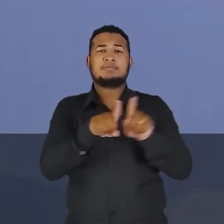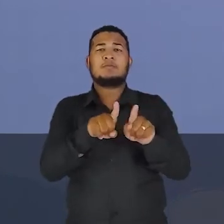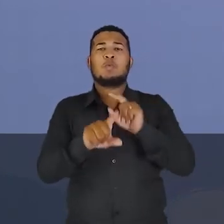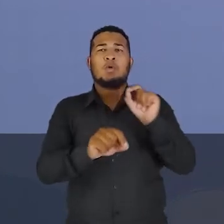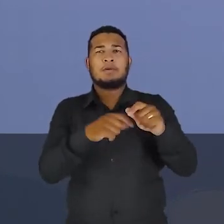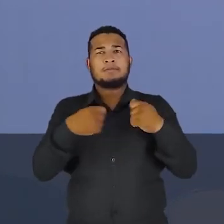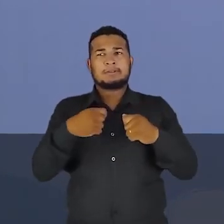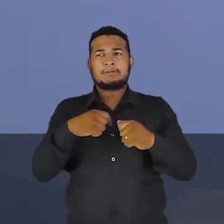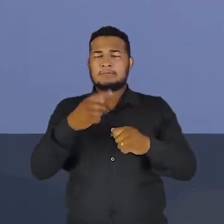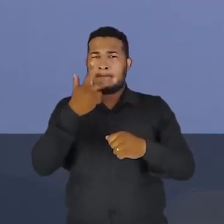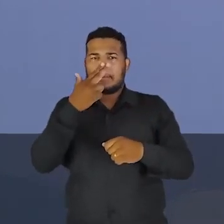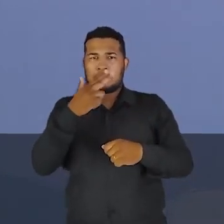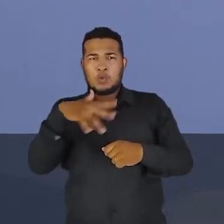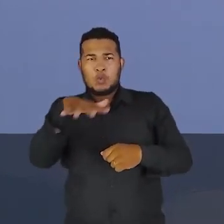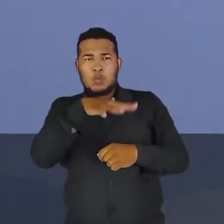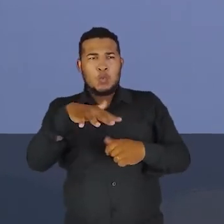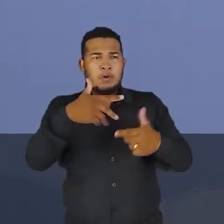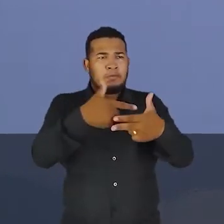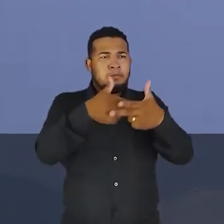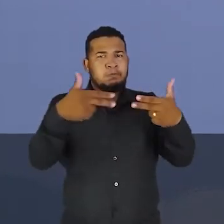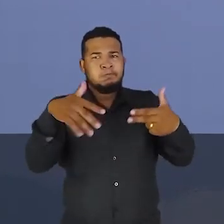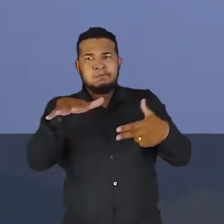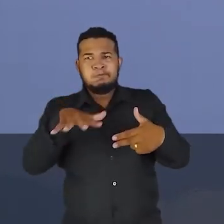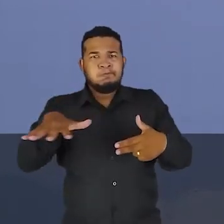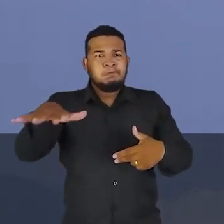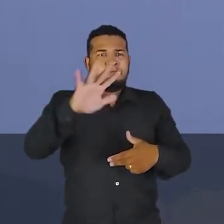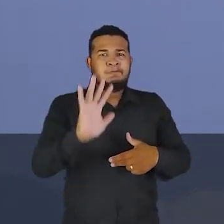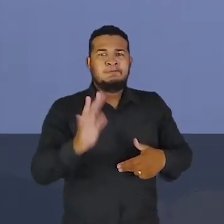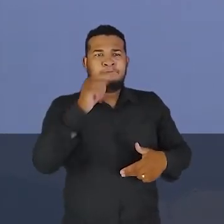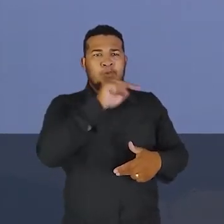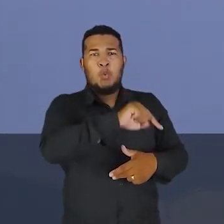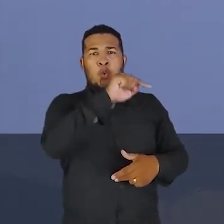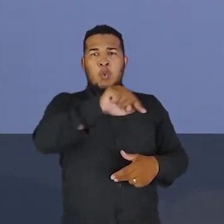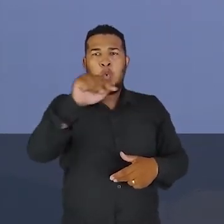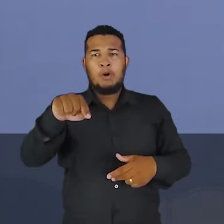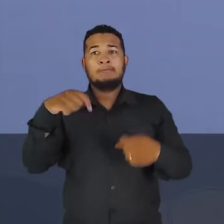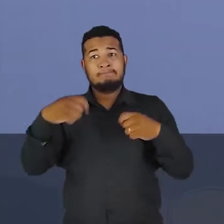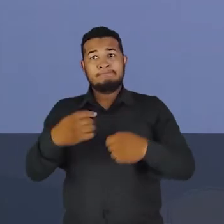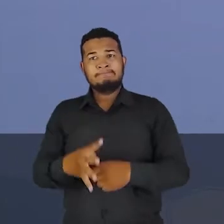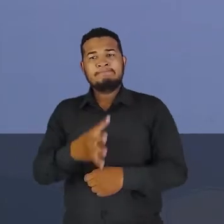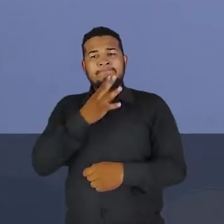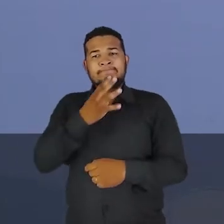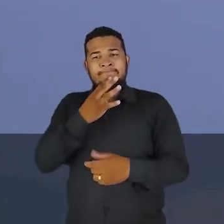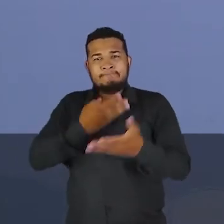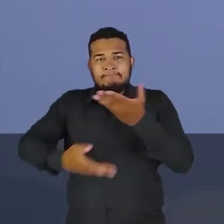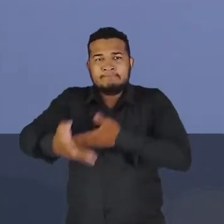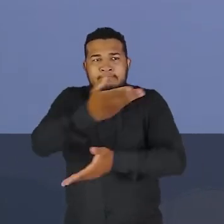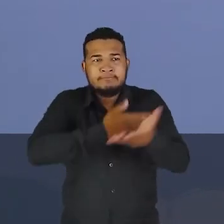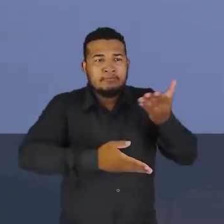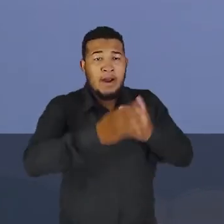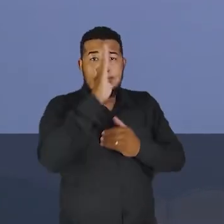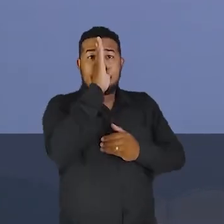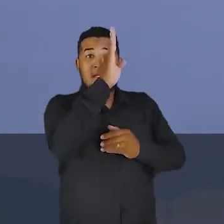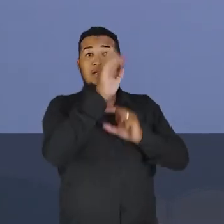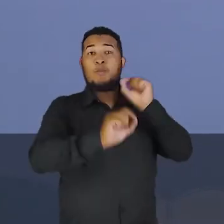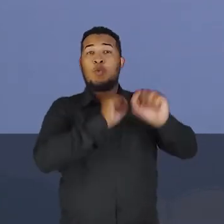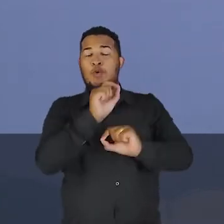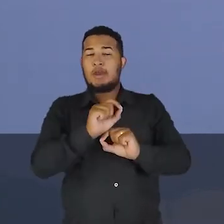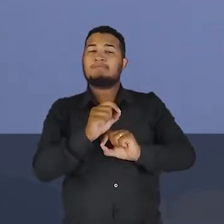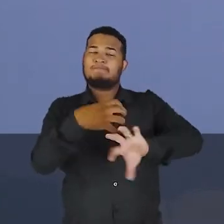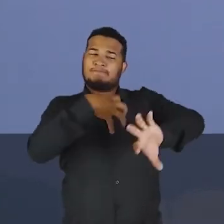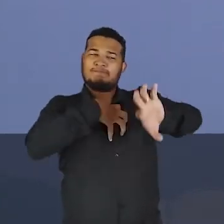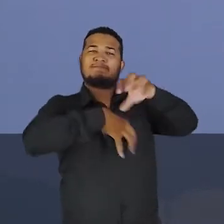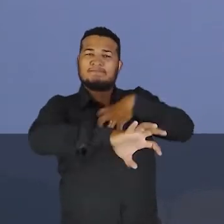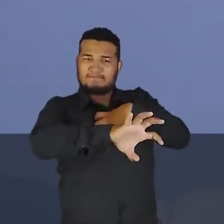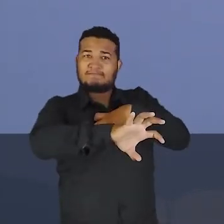se engajar nas causas que estão ao seu redor e, é claro, trabalhar com empatia. Colocar-se no lugar do